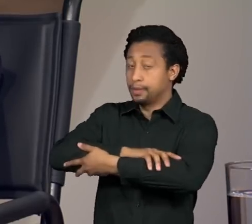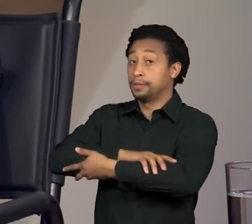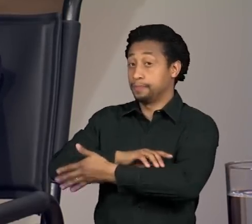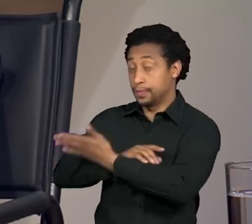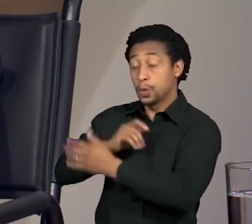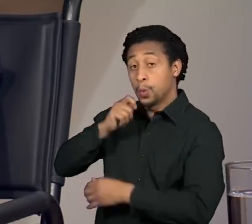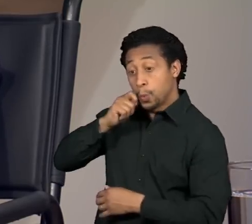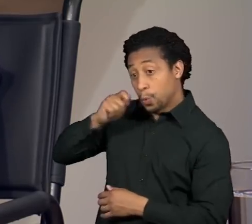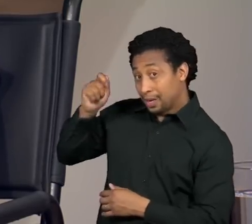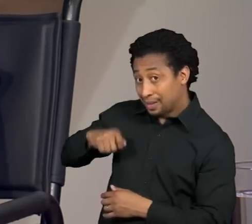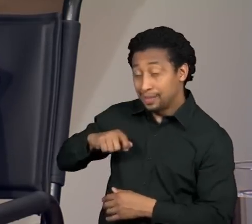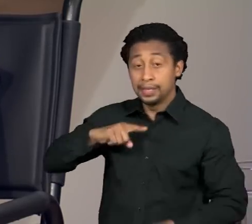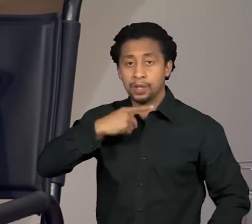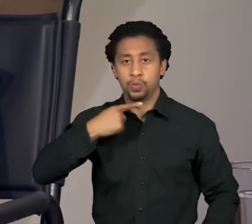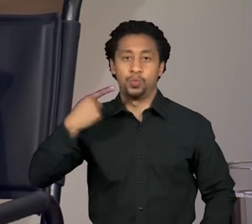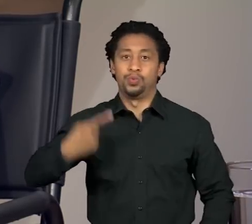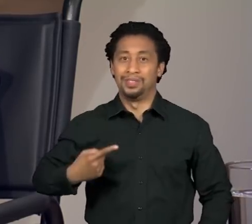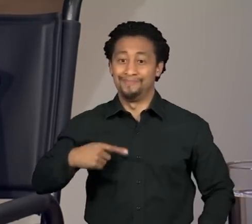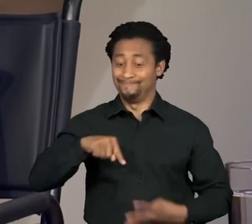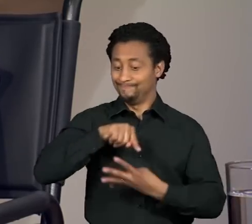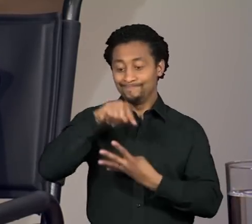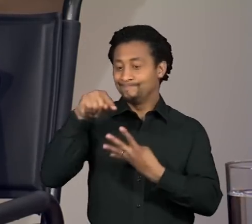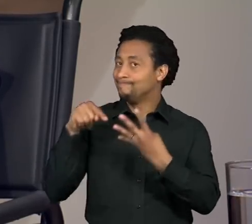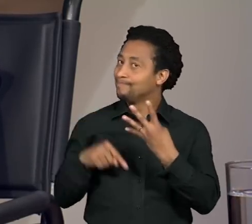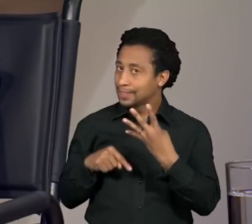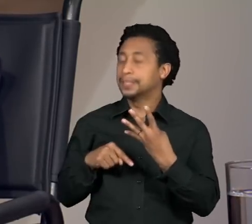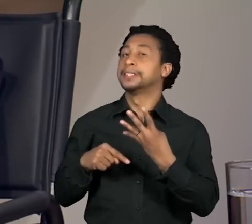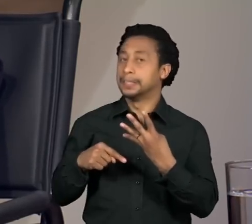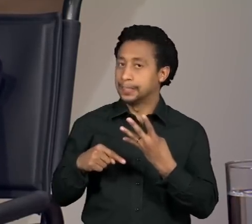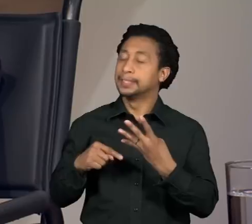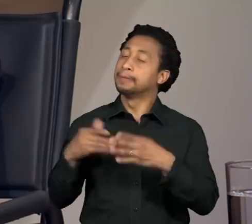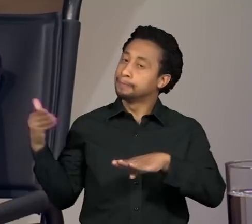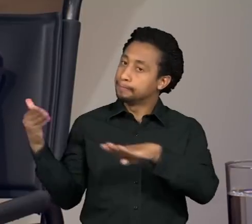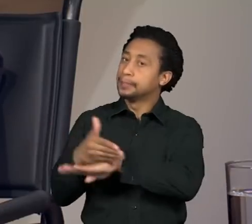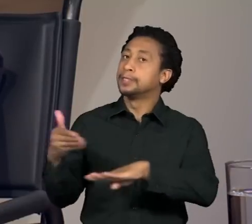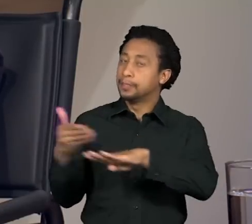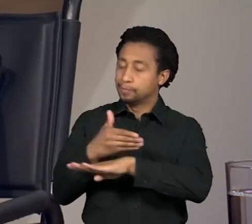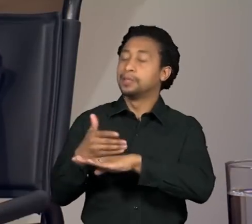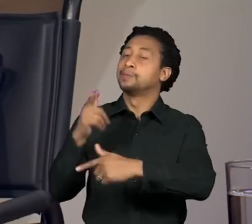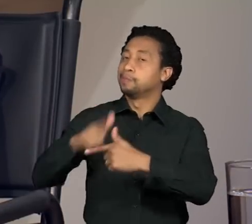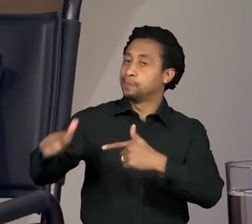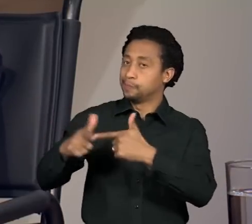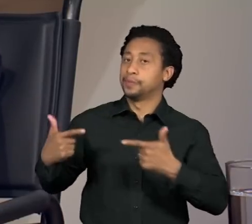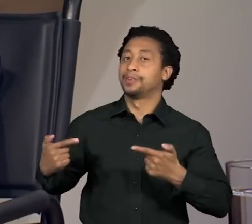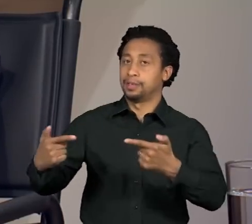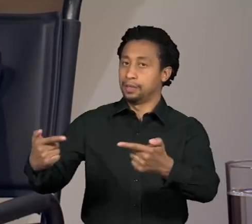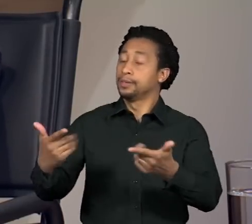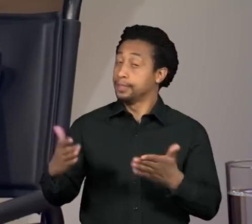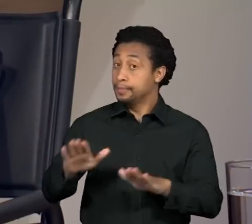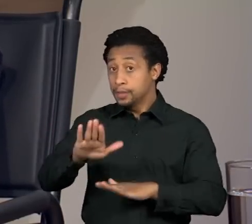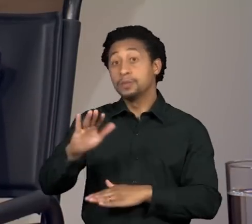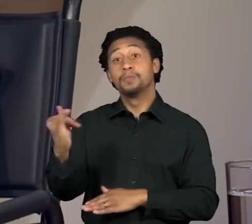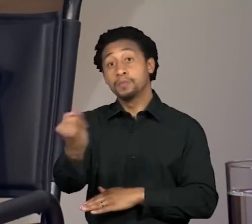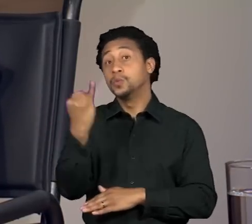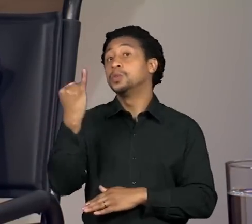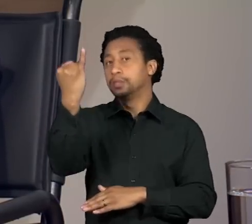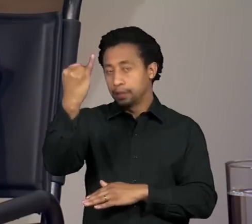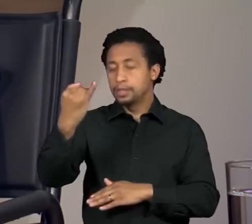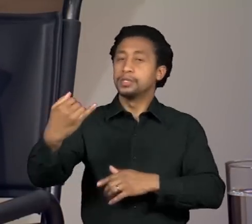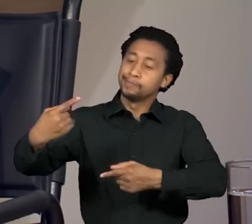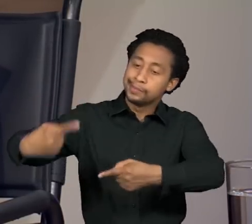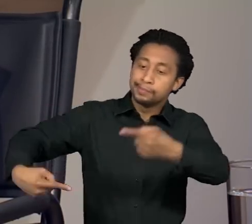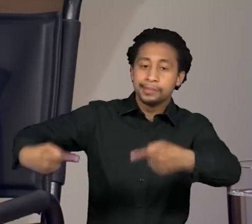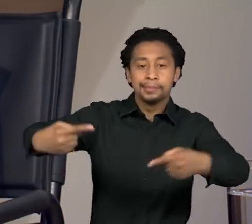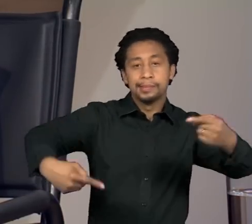com isso, o que nós temos visto é uma inviabilização de algo que sempre foi muito tradicional na política internacional, que é justamente